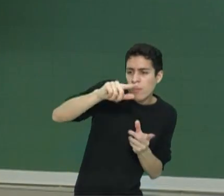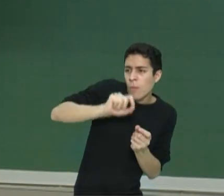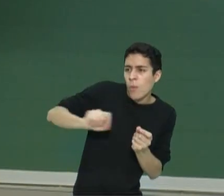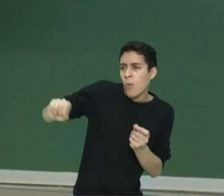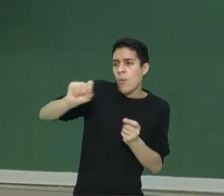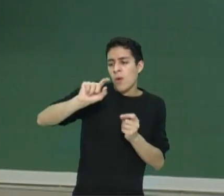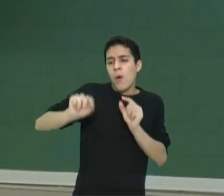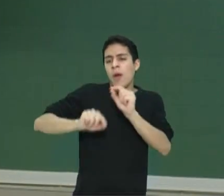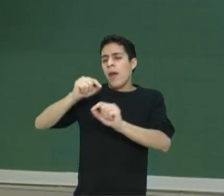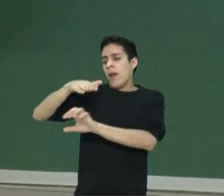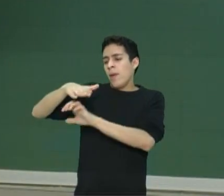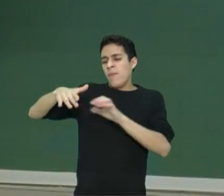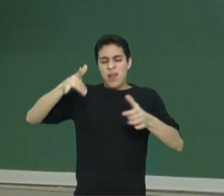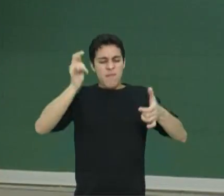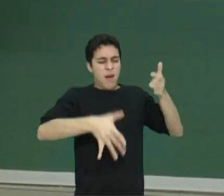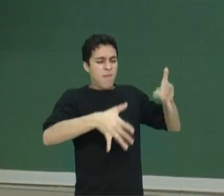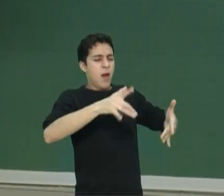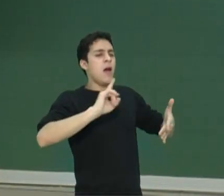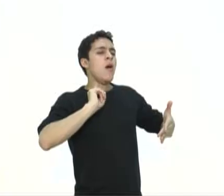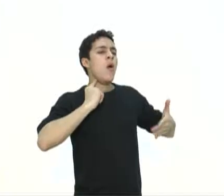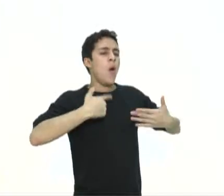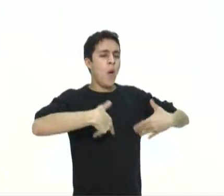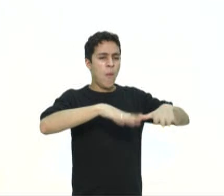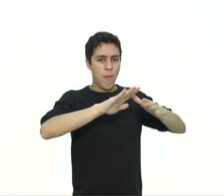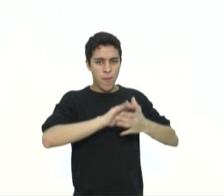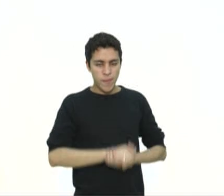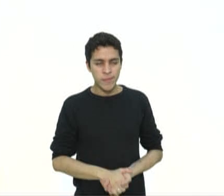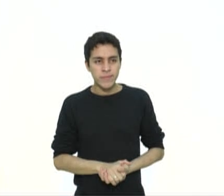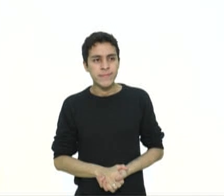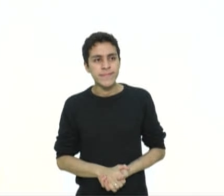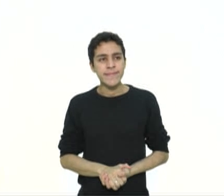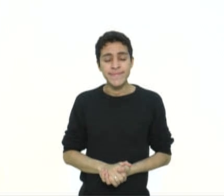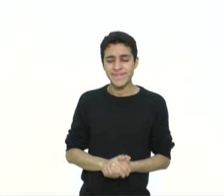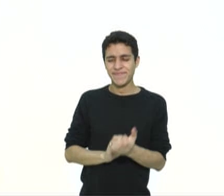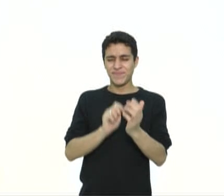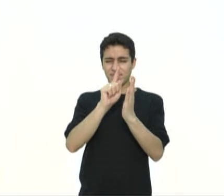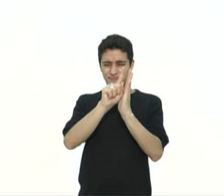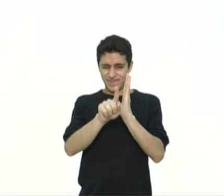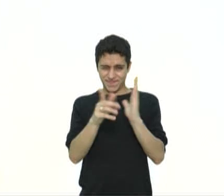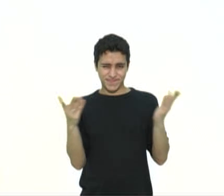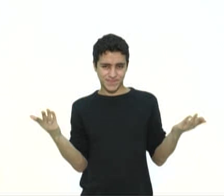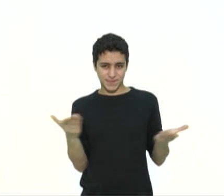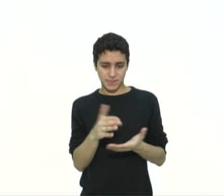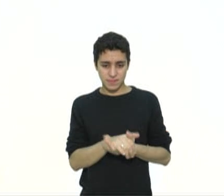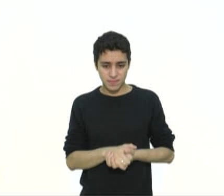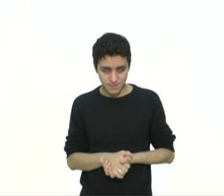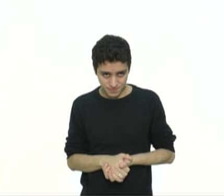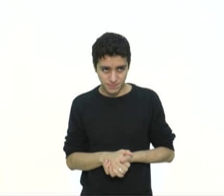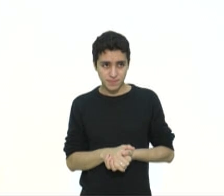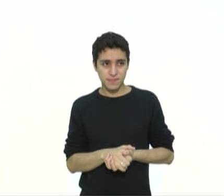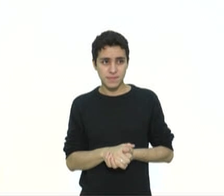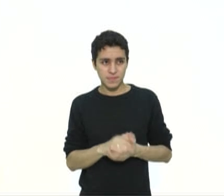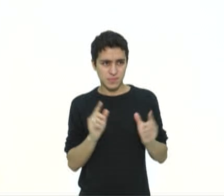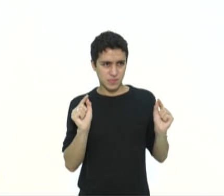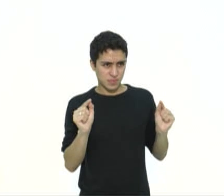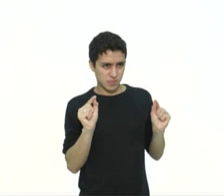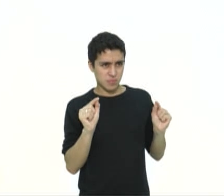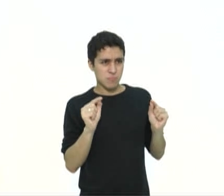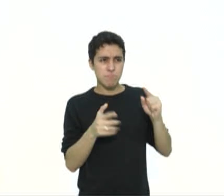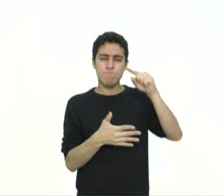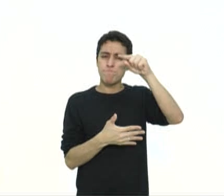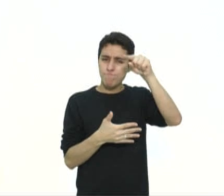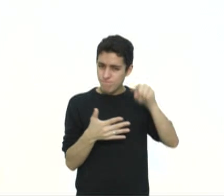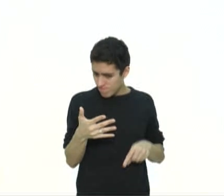descarte de dejetos vamos ao terceiro coisa aí são as consequências das atividades humanas na natureza a mineração e Agricultura